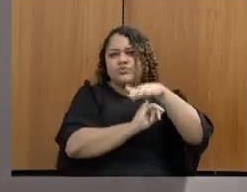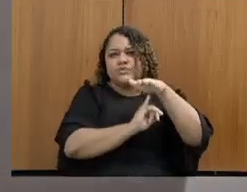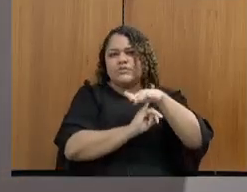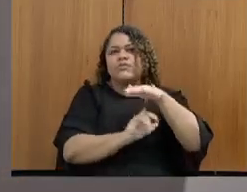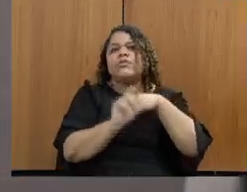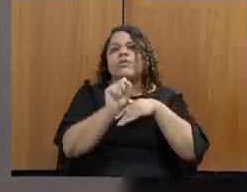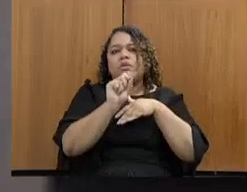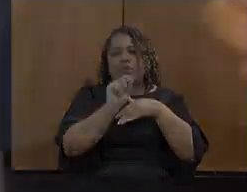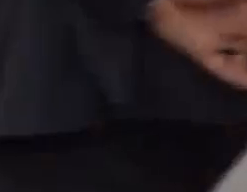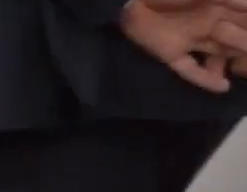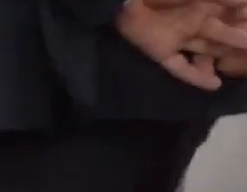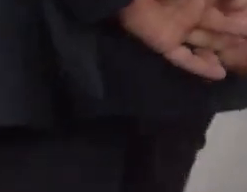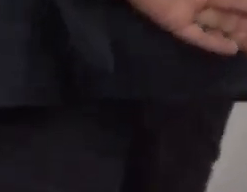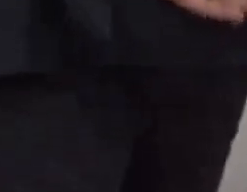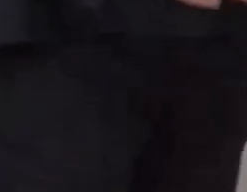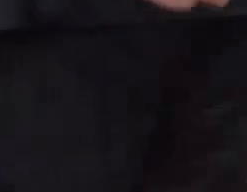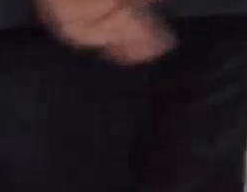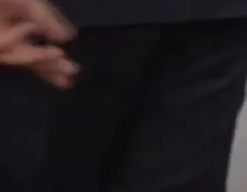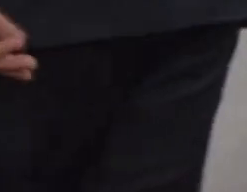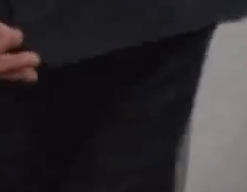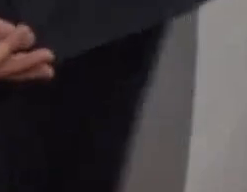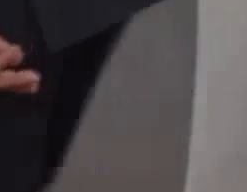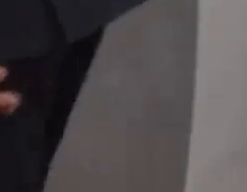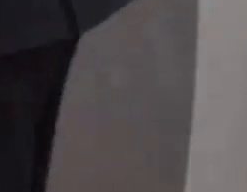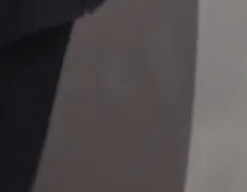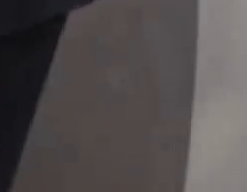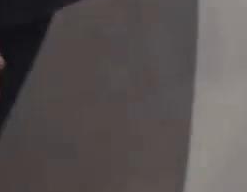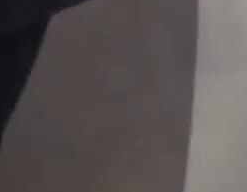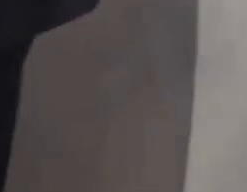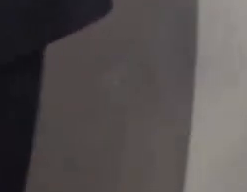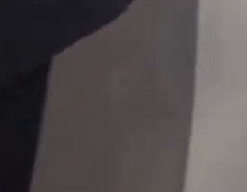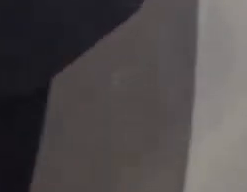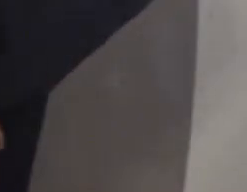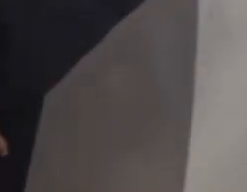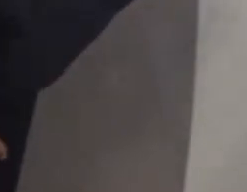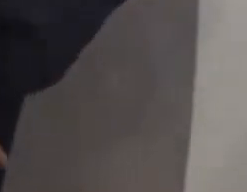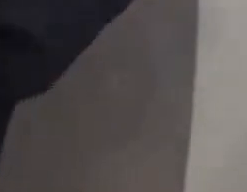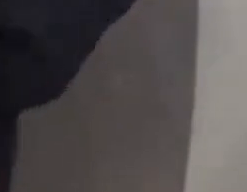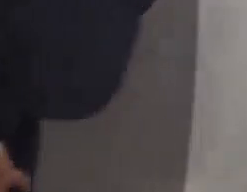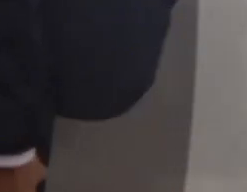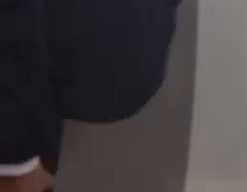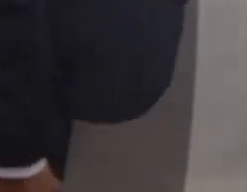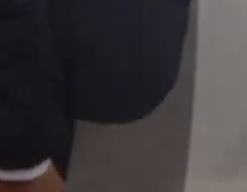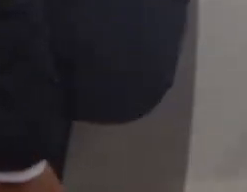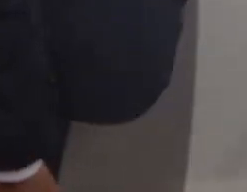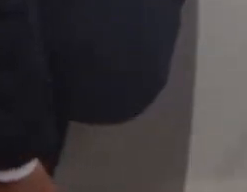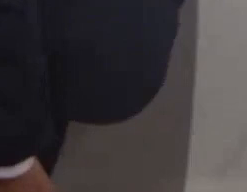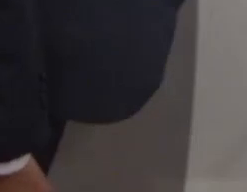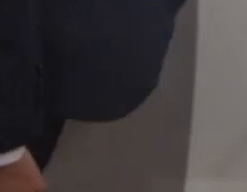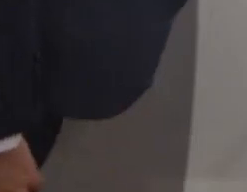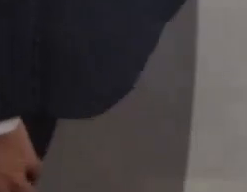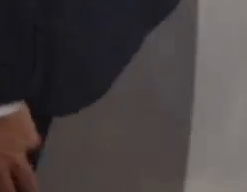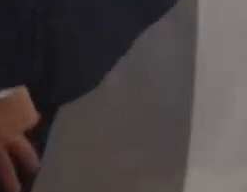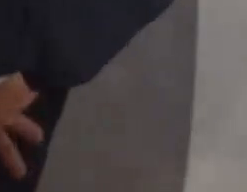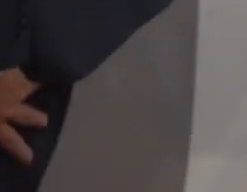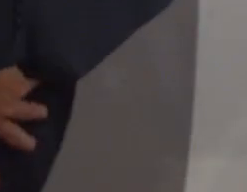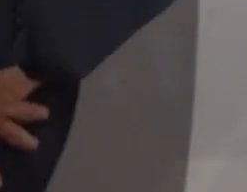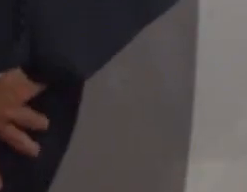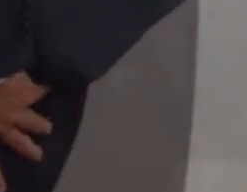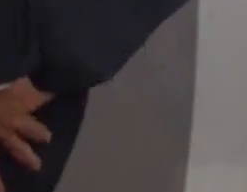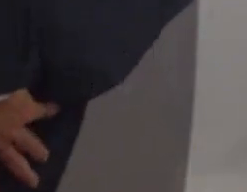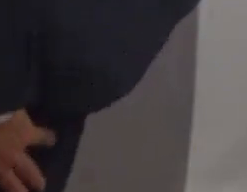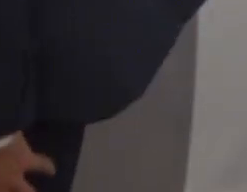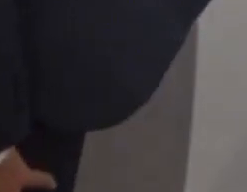o procedimento de polícia judiciário eletrônica que Visa é conferir uma maior celeridade nos atos de polícia judiciária